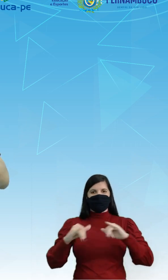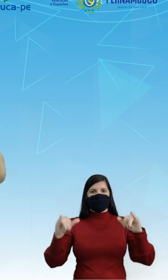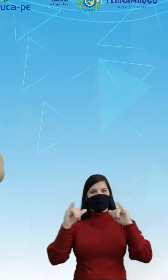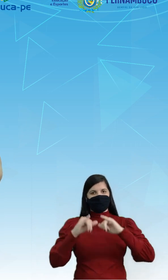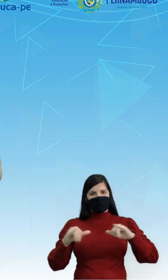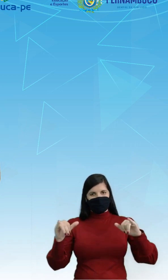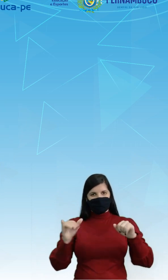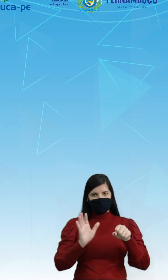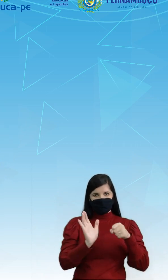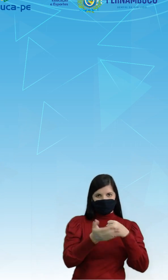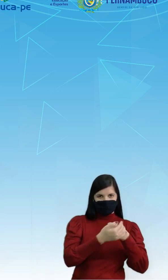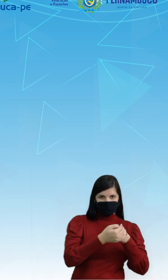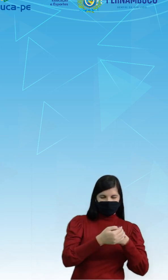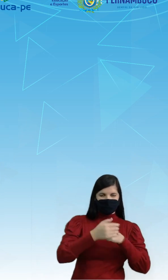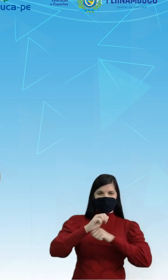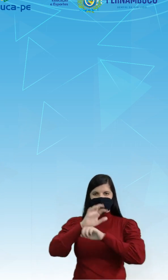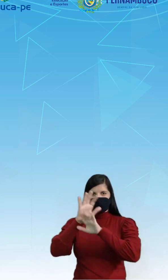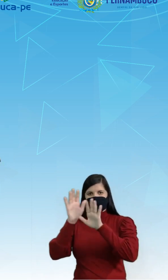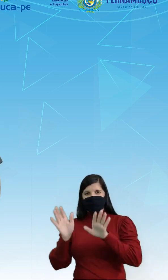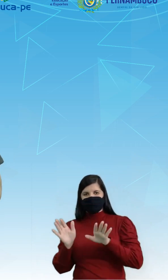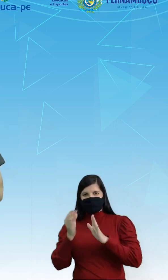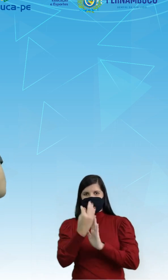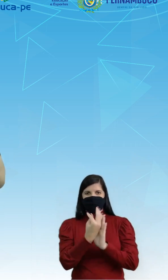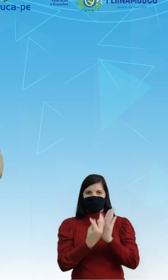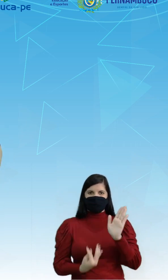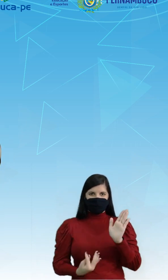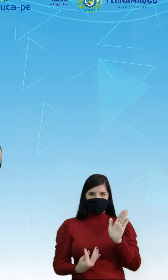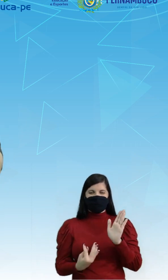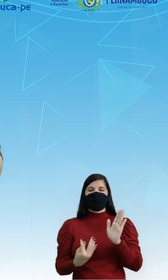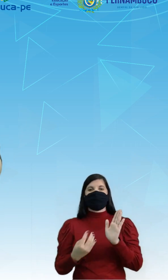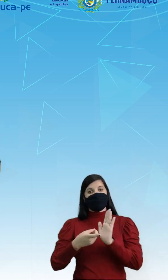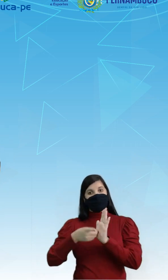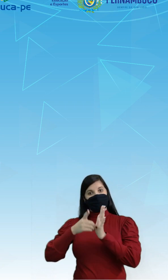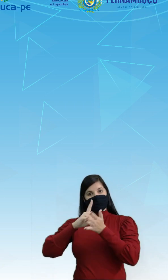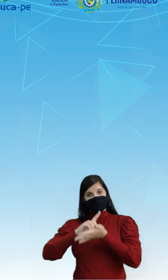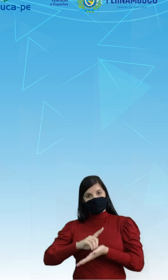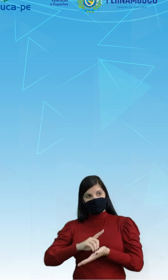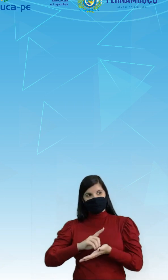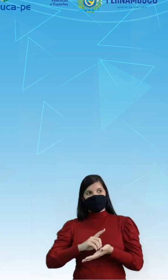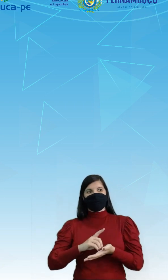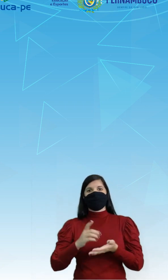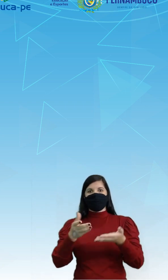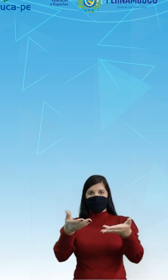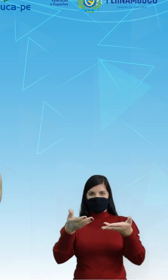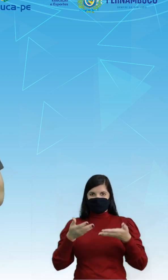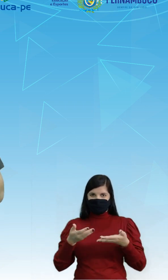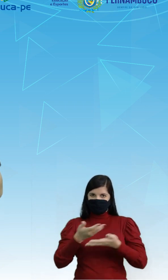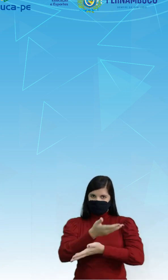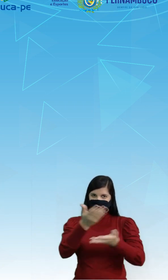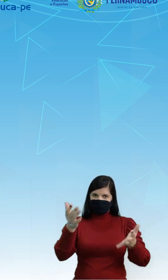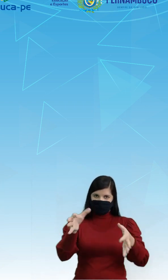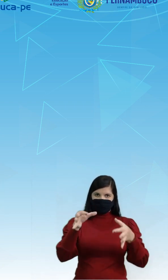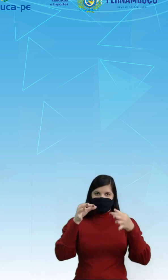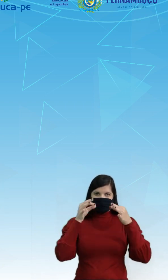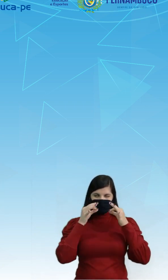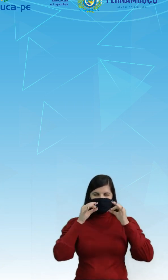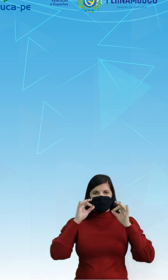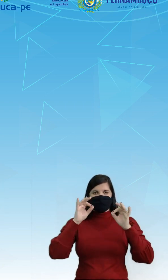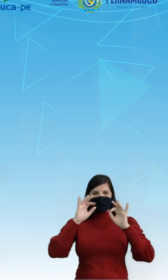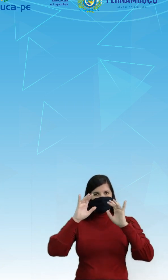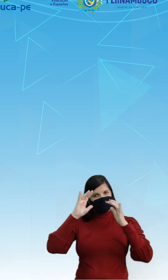informações explícitas, implícitas do texto. Mas antes disso, convoco a todos para a